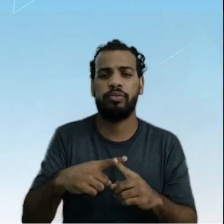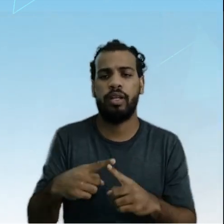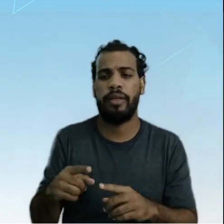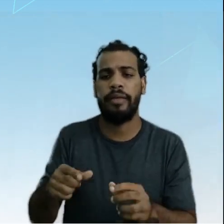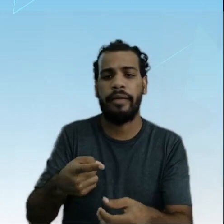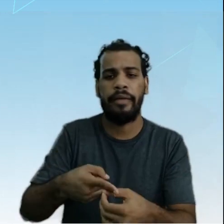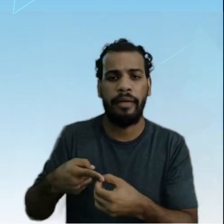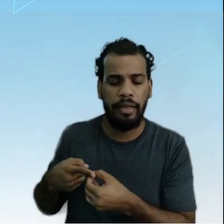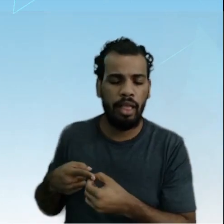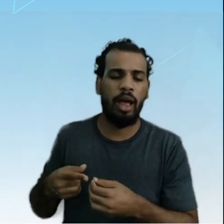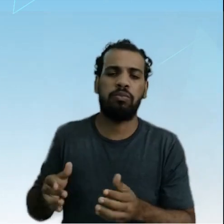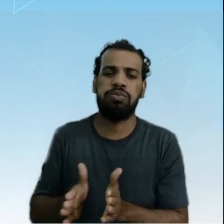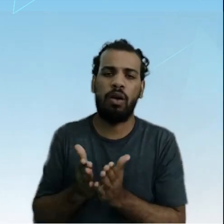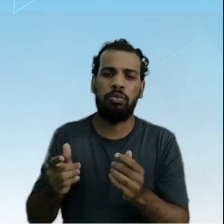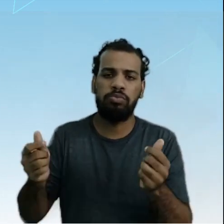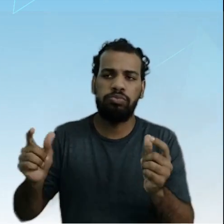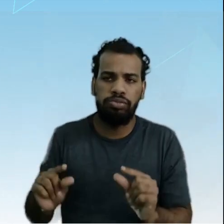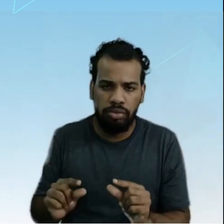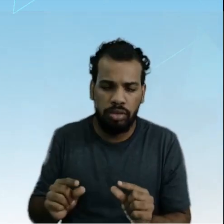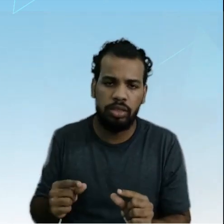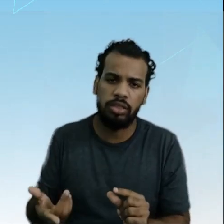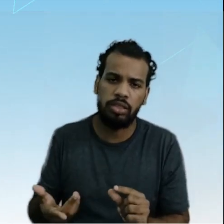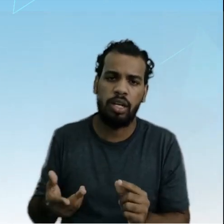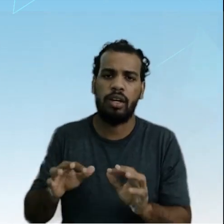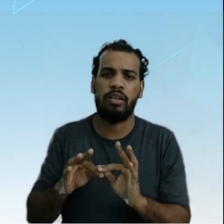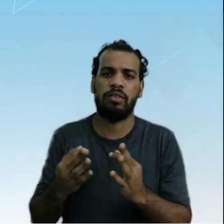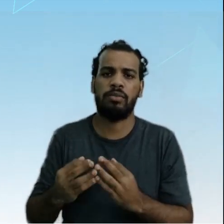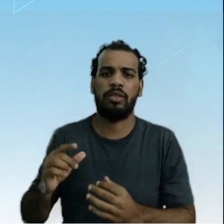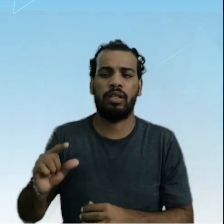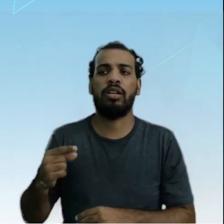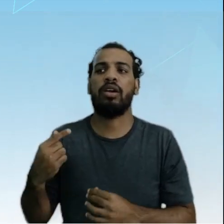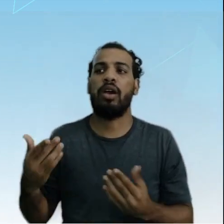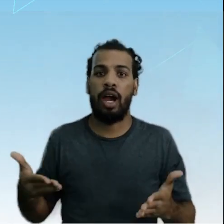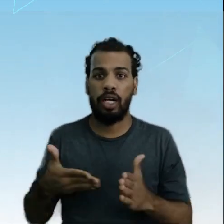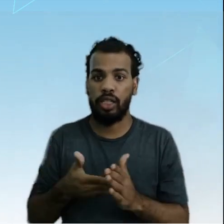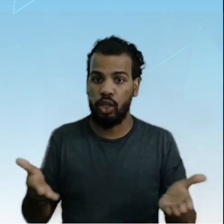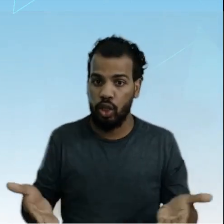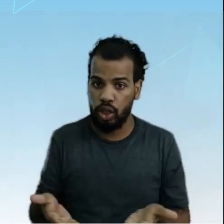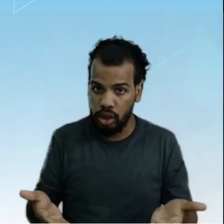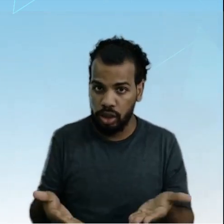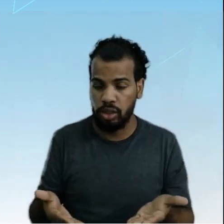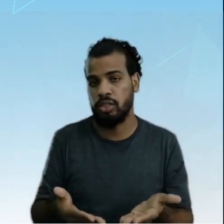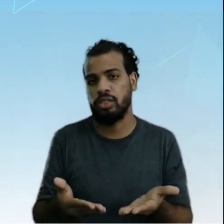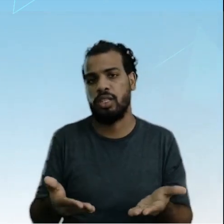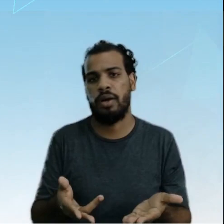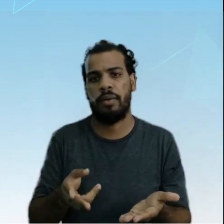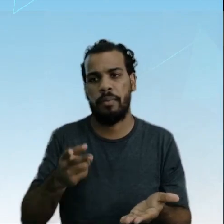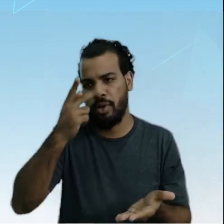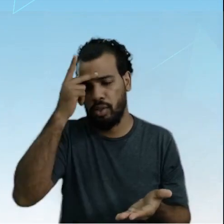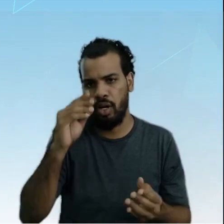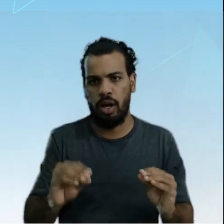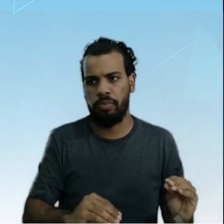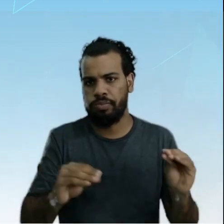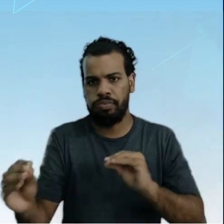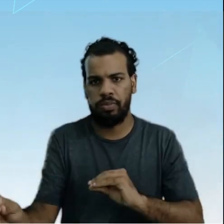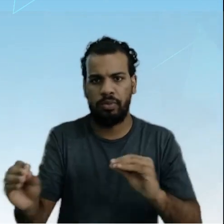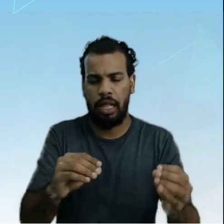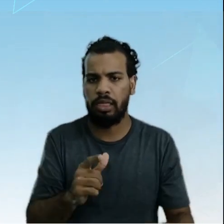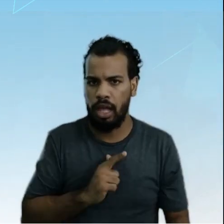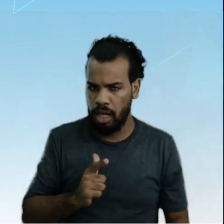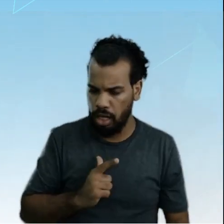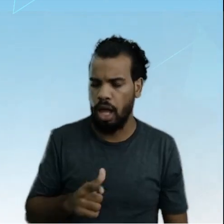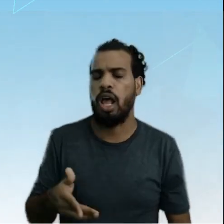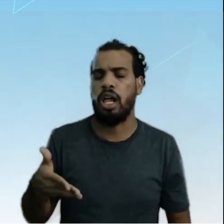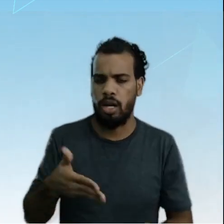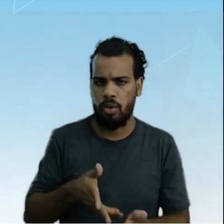poder conseguir um dinheiro para manter suas famílias, né? E até hoje existem esses retirantes, né? Esse êxodo rural, não é